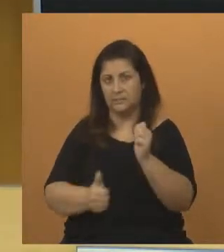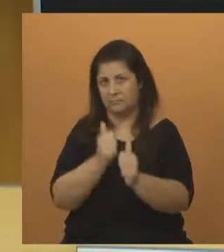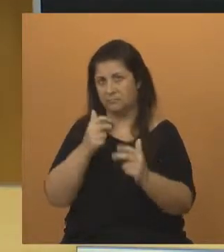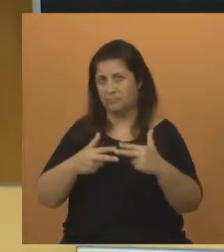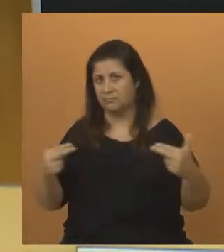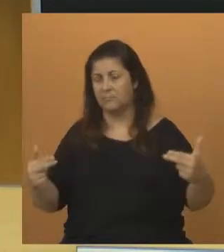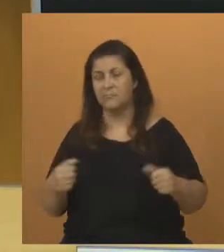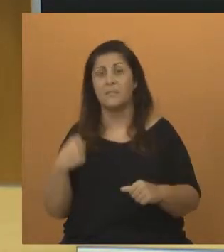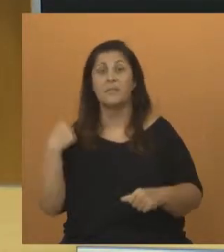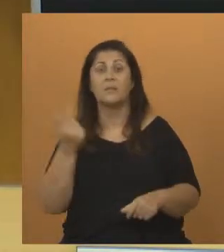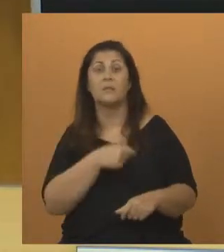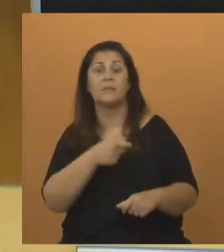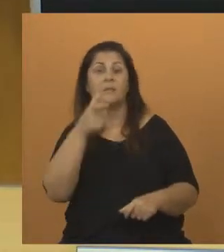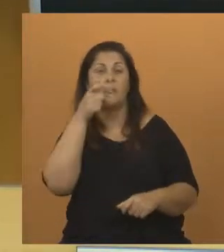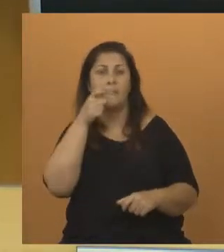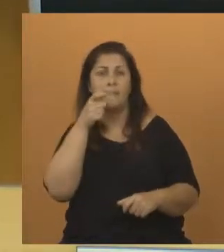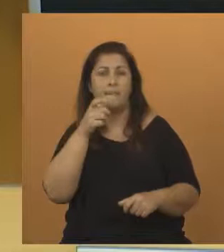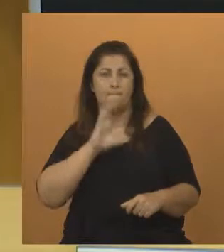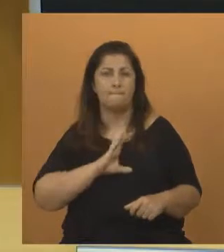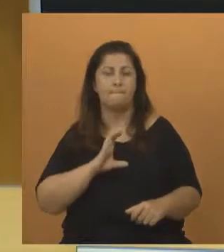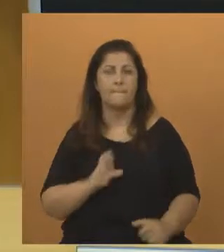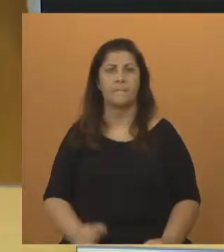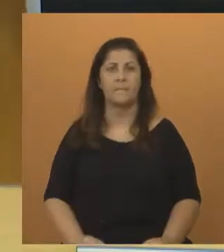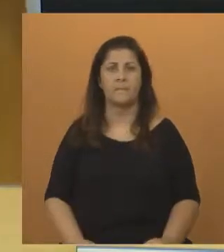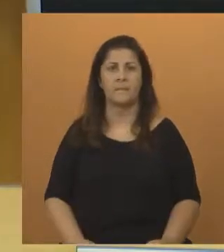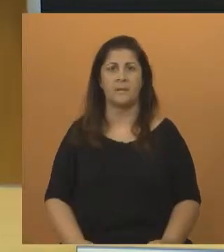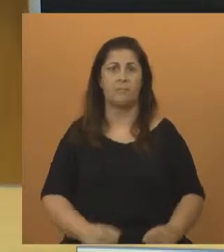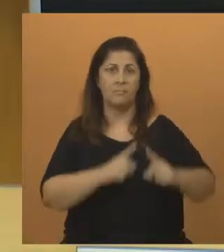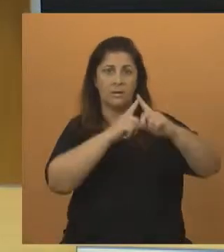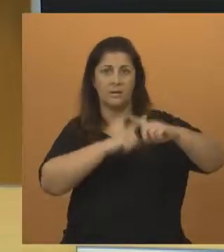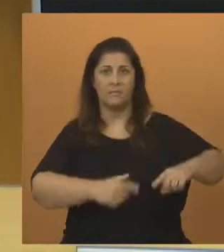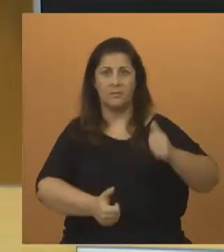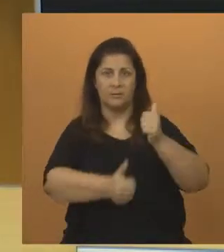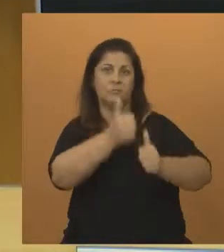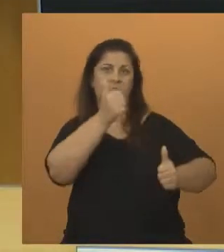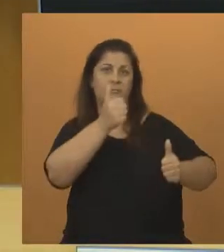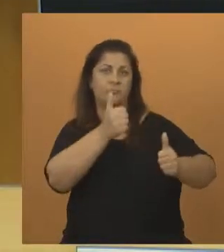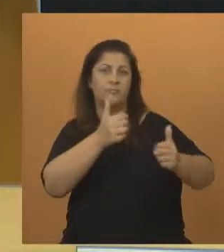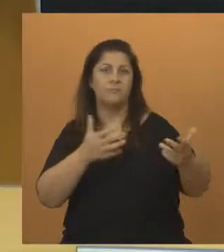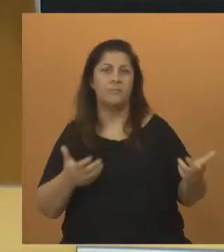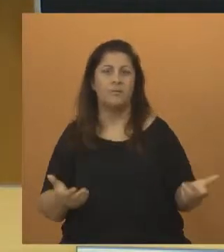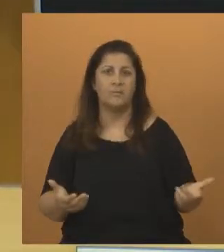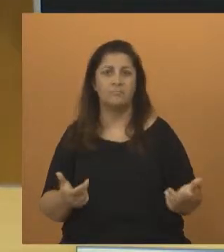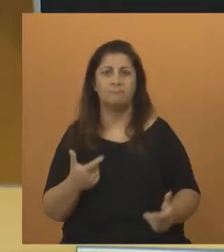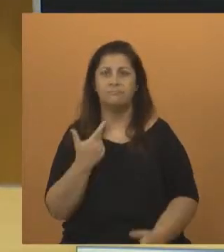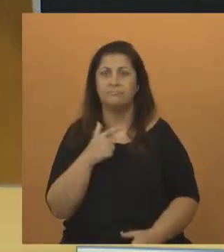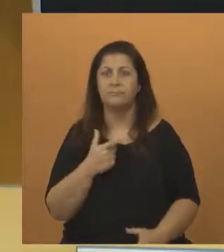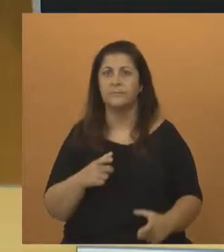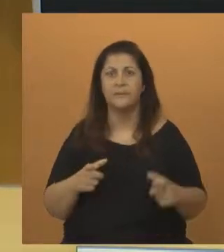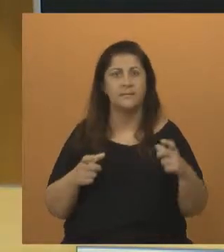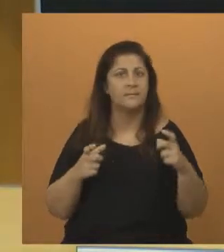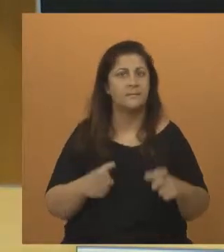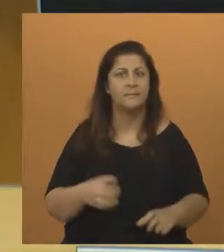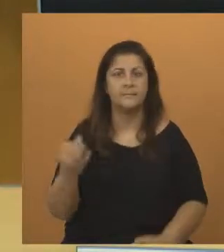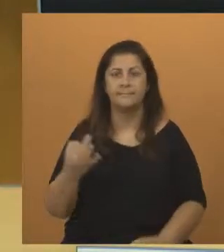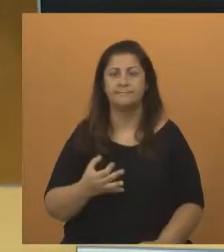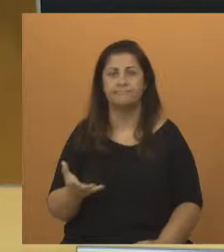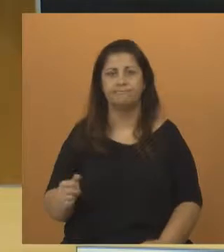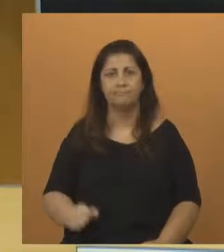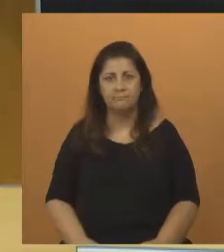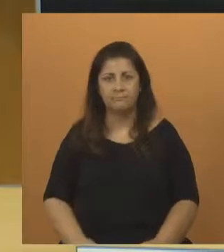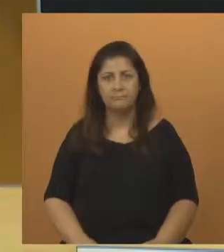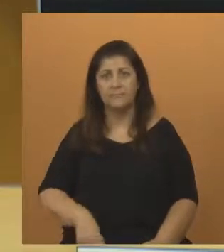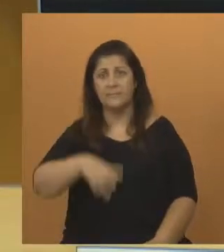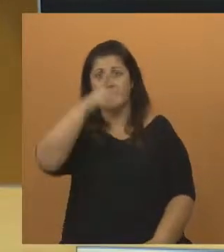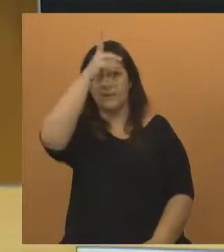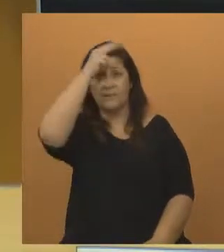Nós vemos no nosso município um campeonato de futebol que a gente vem acompanhando. Não tem um espaço adequado. E a